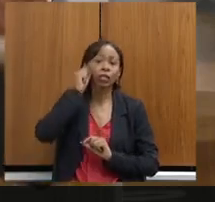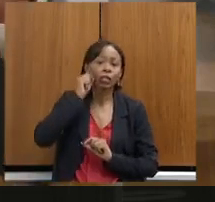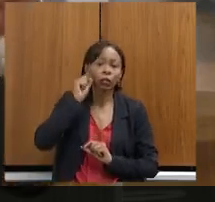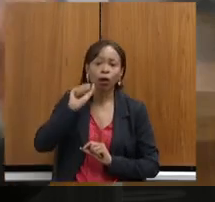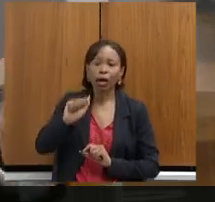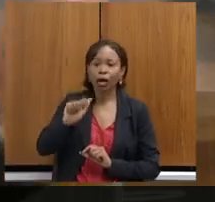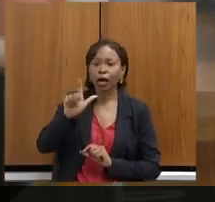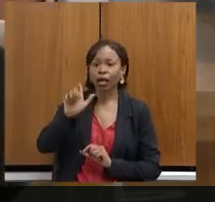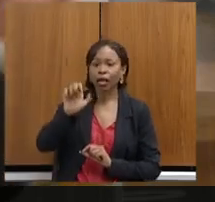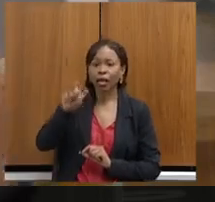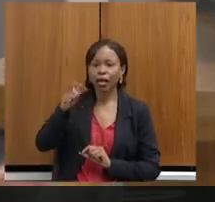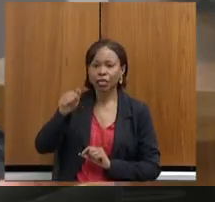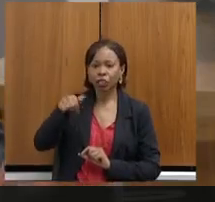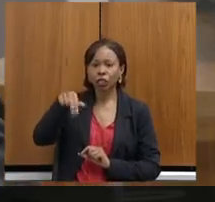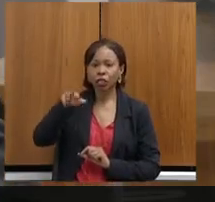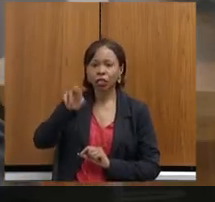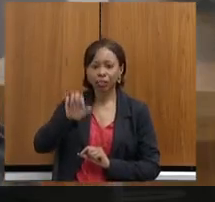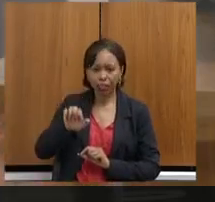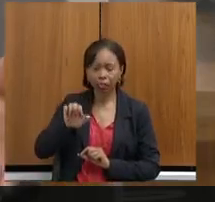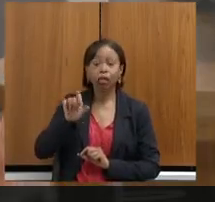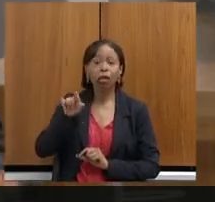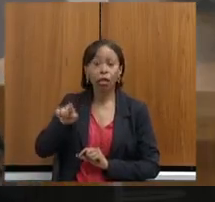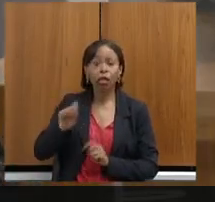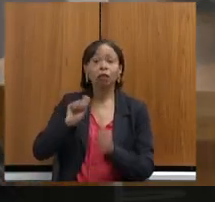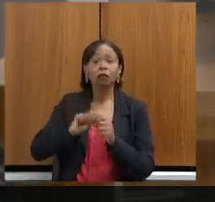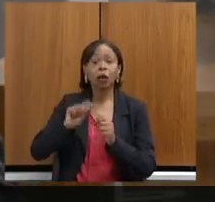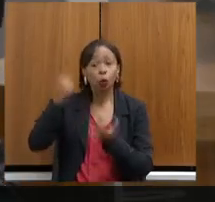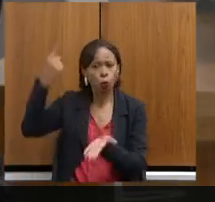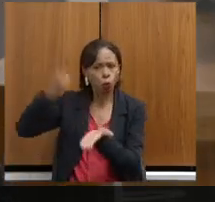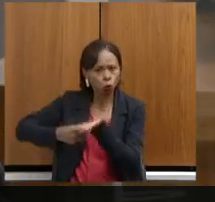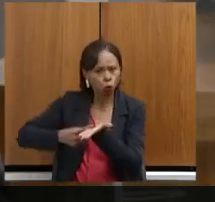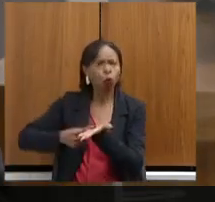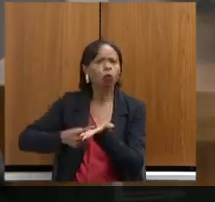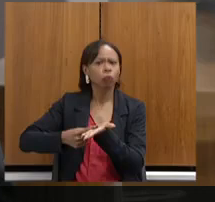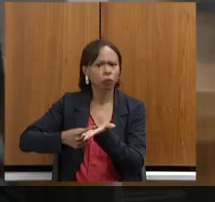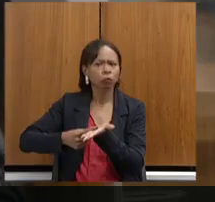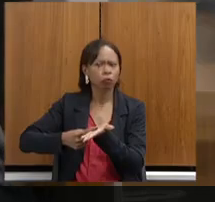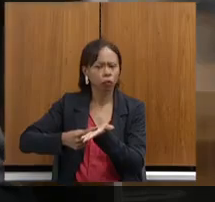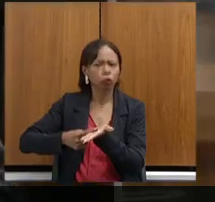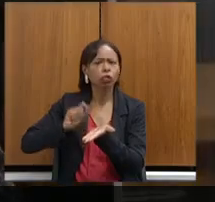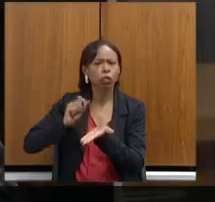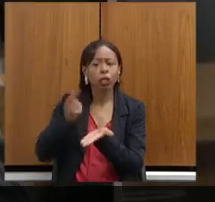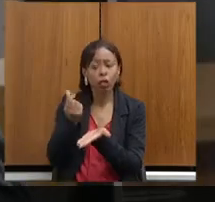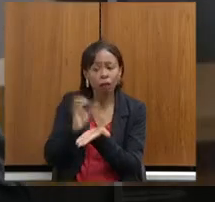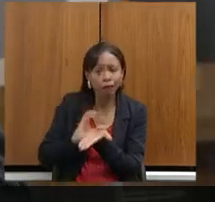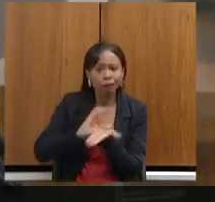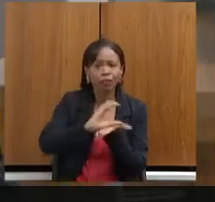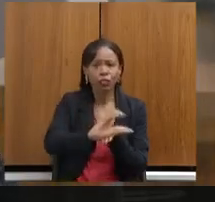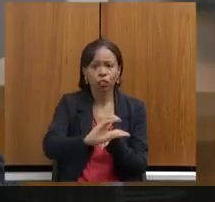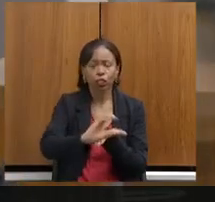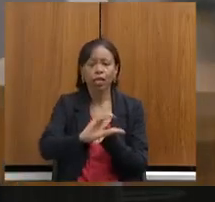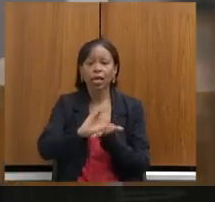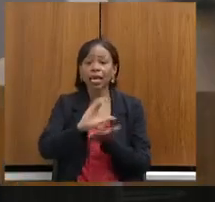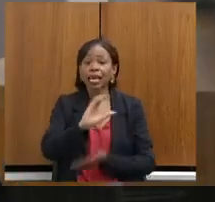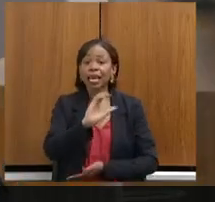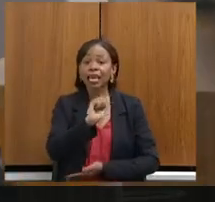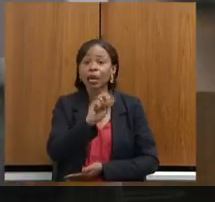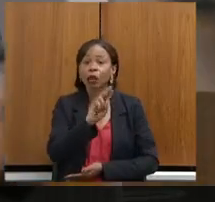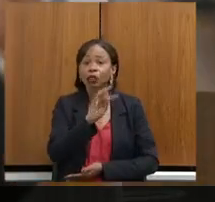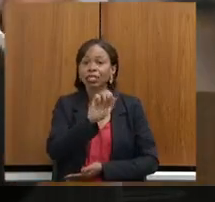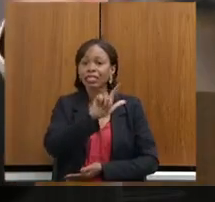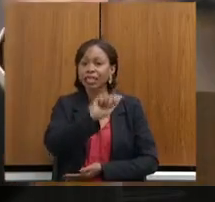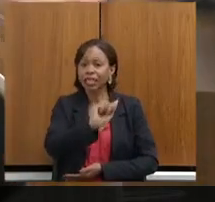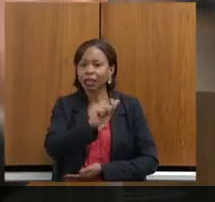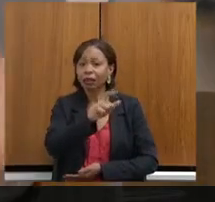Silveira fizesse naquela oportunidade um compromisso de investir é em cautela fixa para a